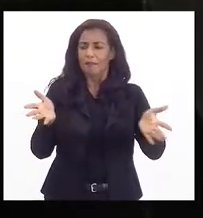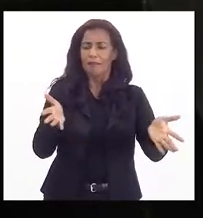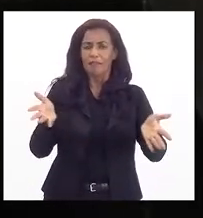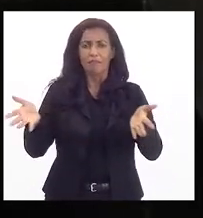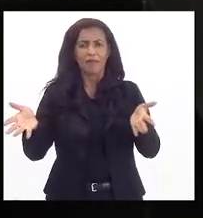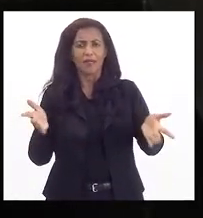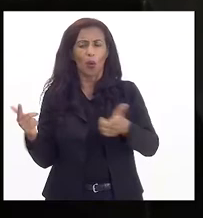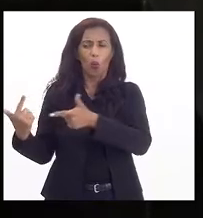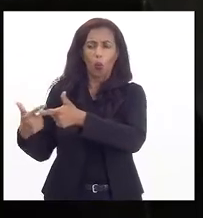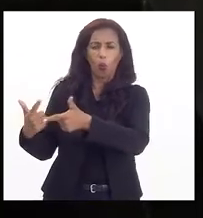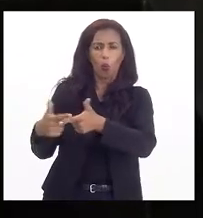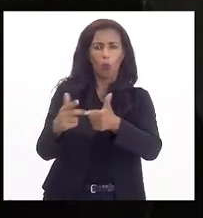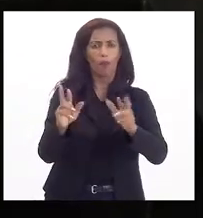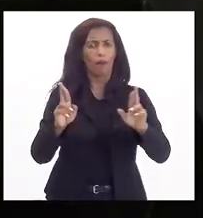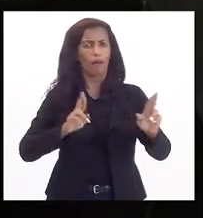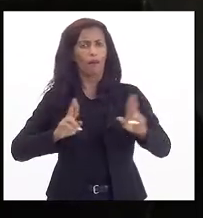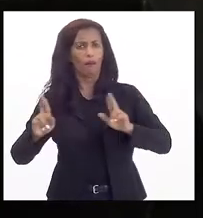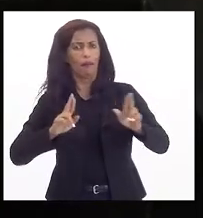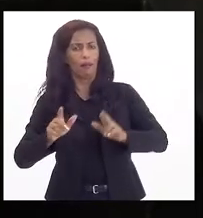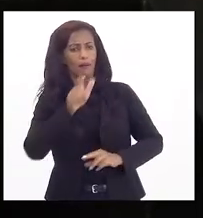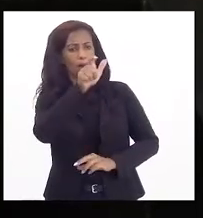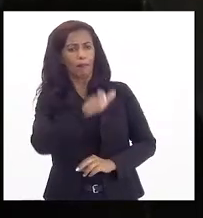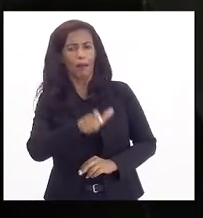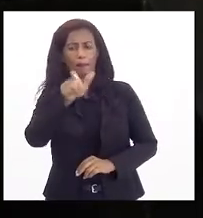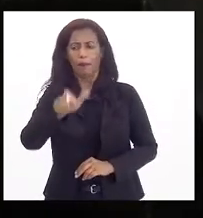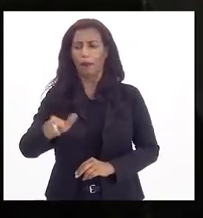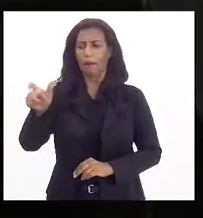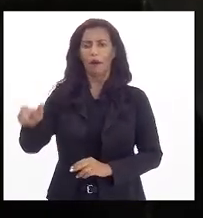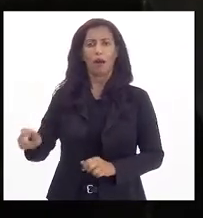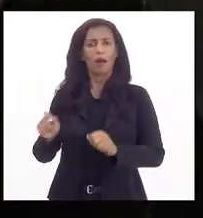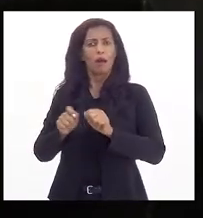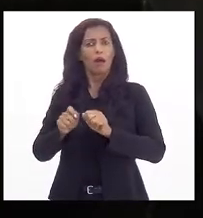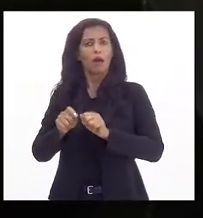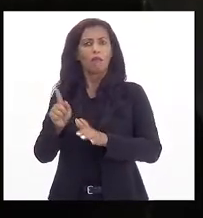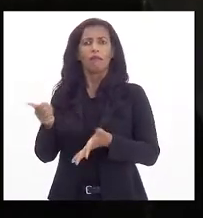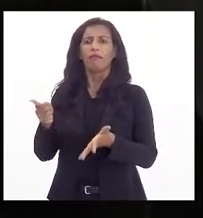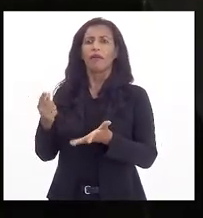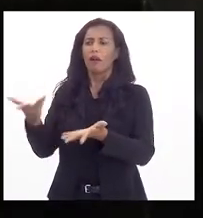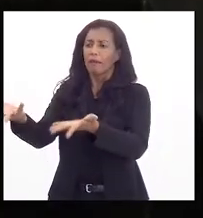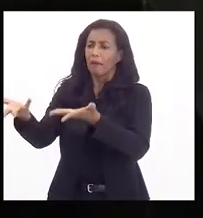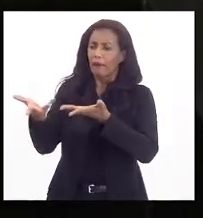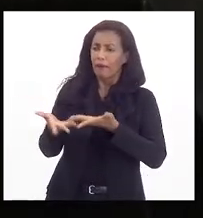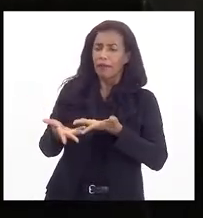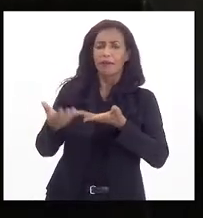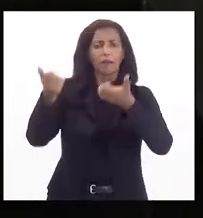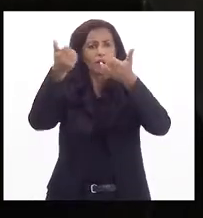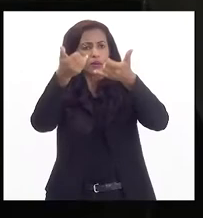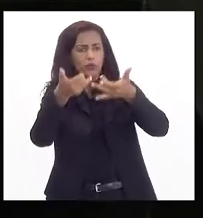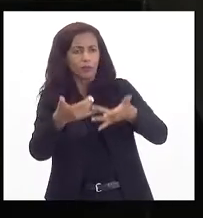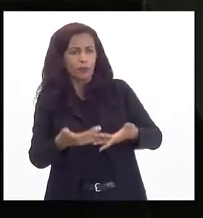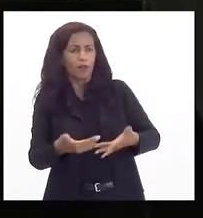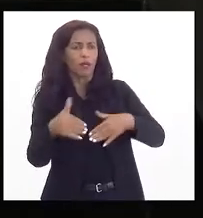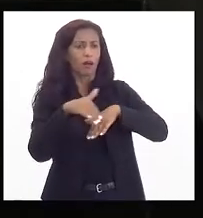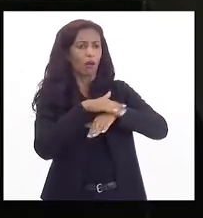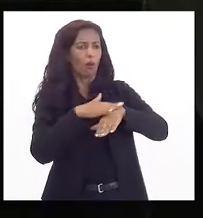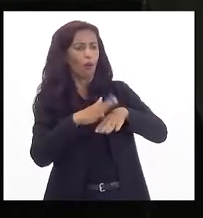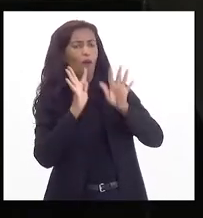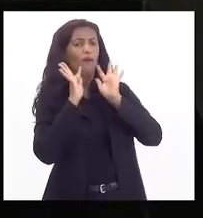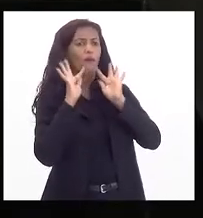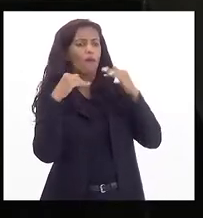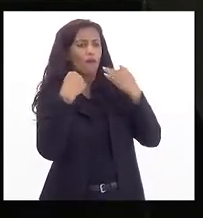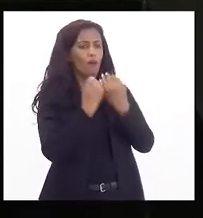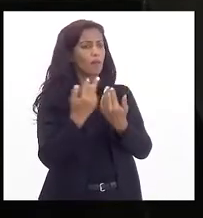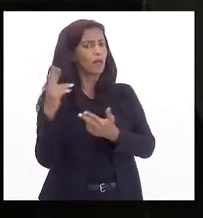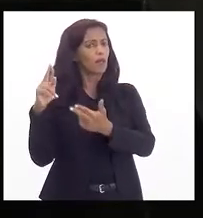mediando conflitos nas relações interpessoais nas escolas, fazendo a abordagem, recebendo, esclarecendo, acolhendo famílias, pais,